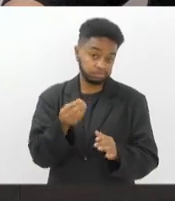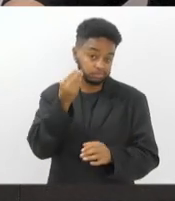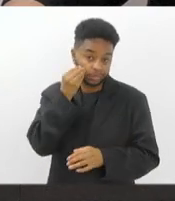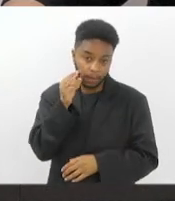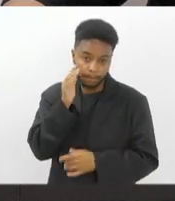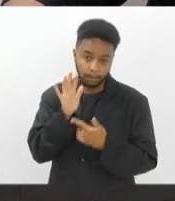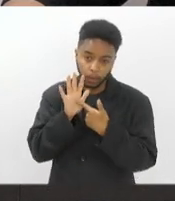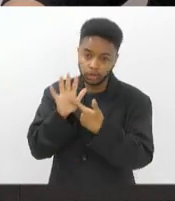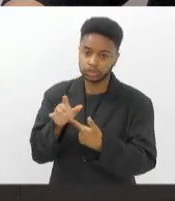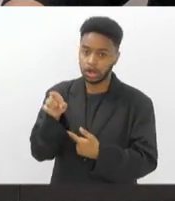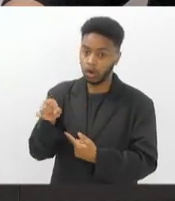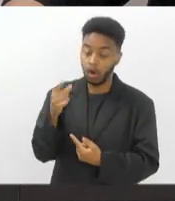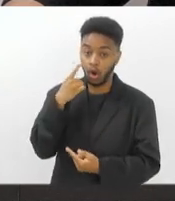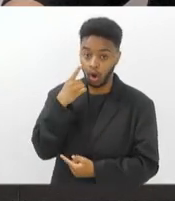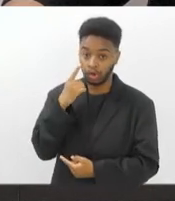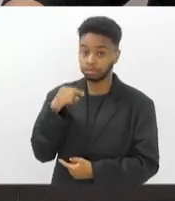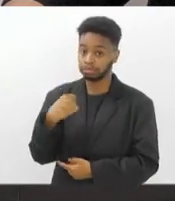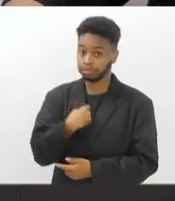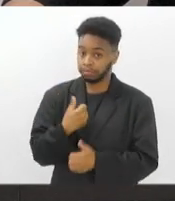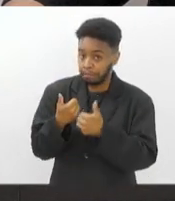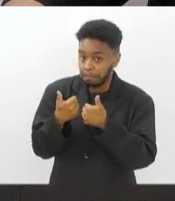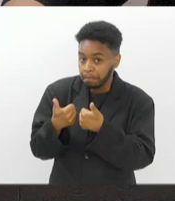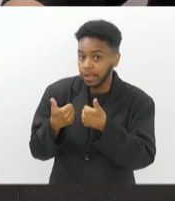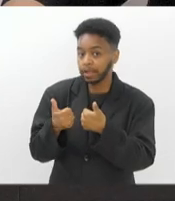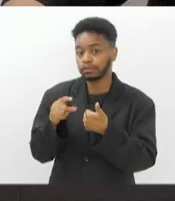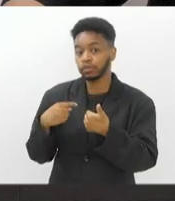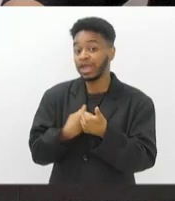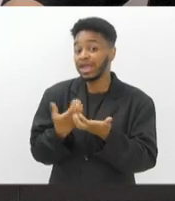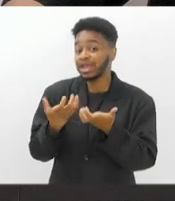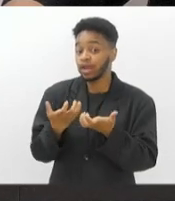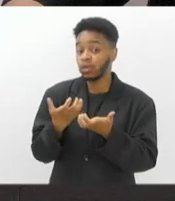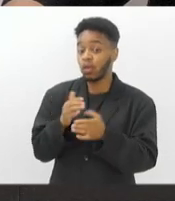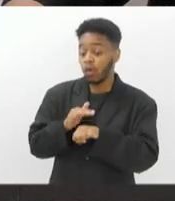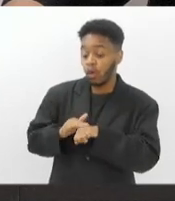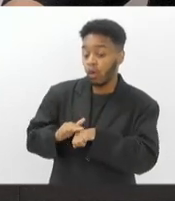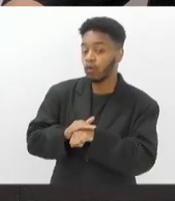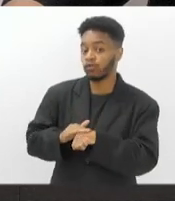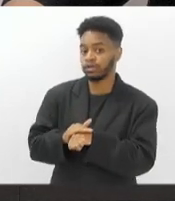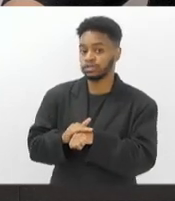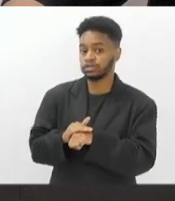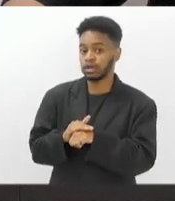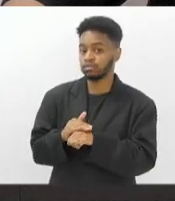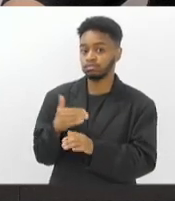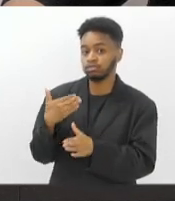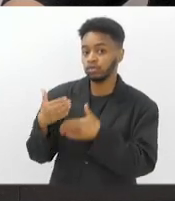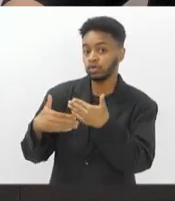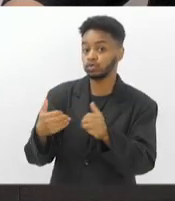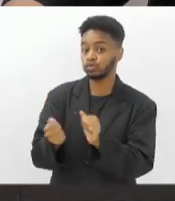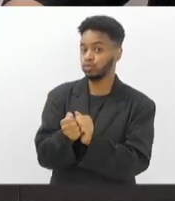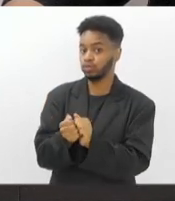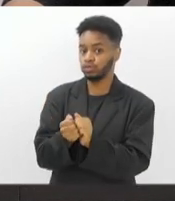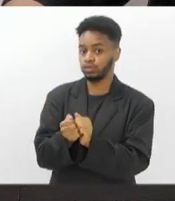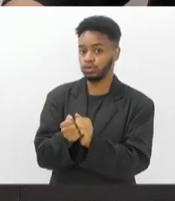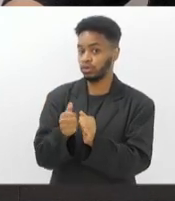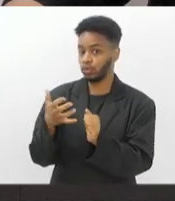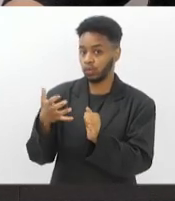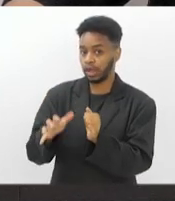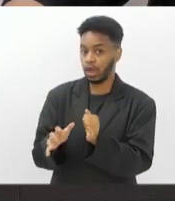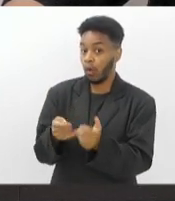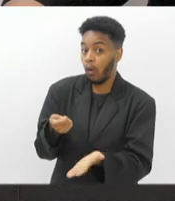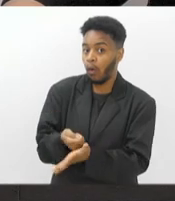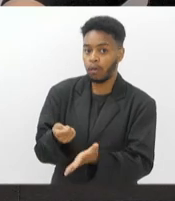dizer nós estamos mostrando um gesto de queremos construir e sem fazer como eu disse caças